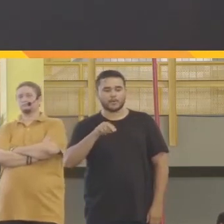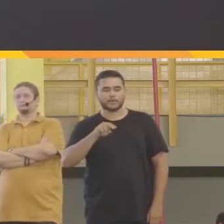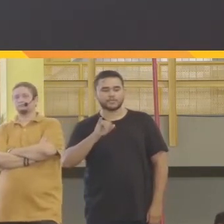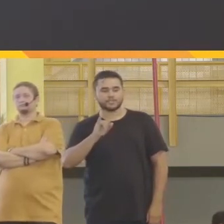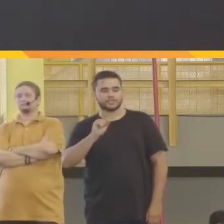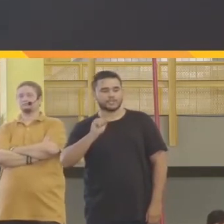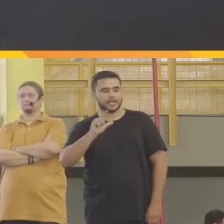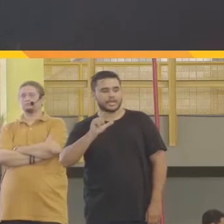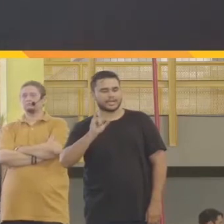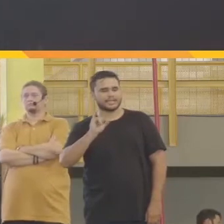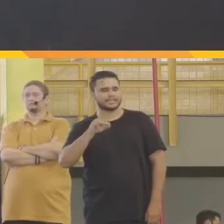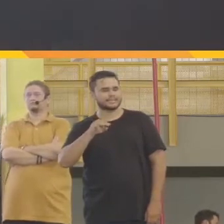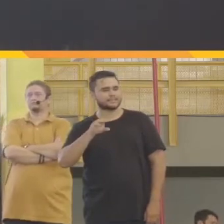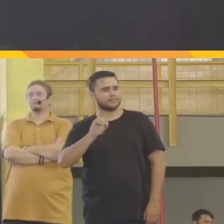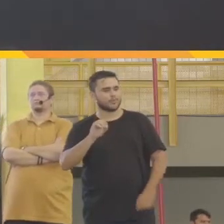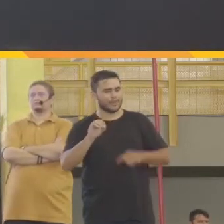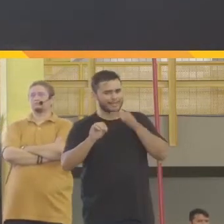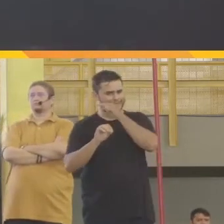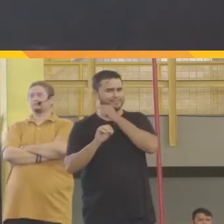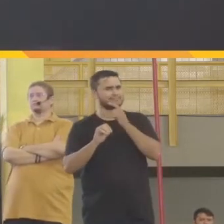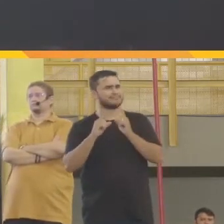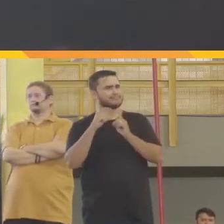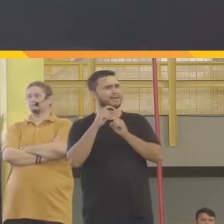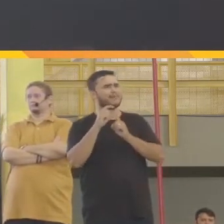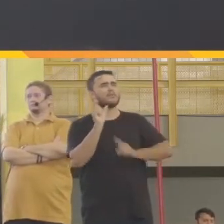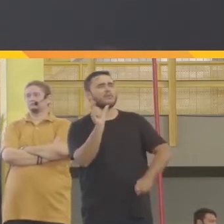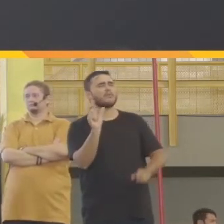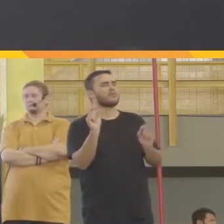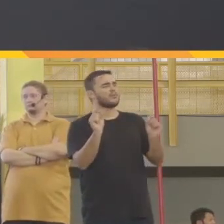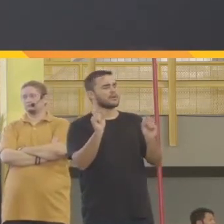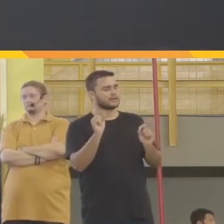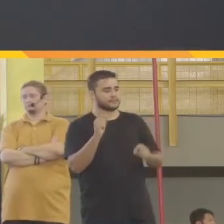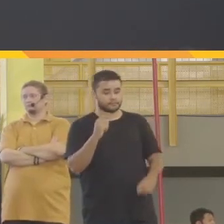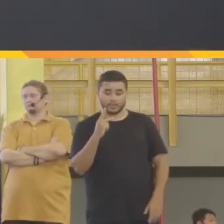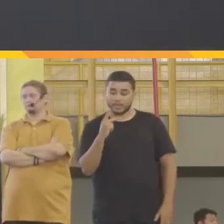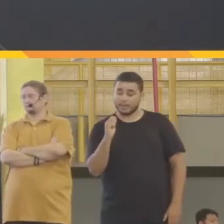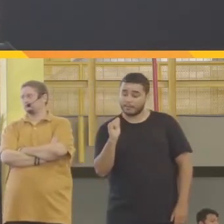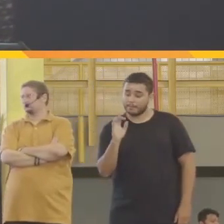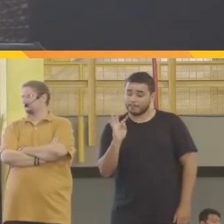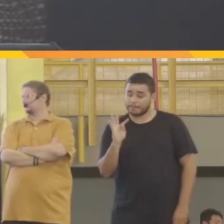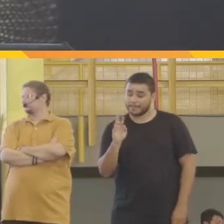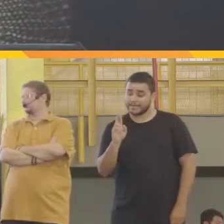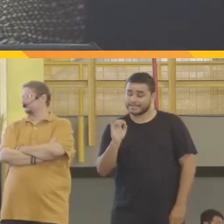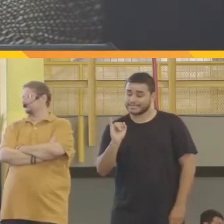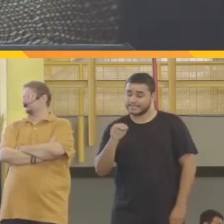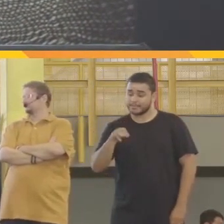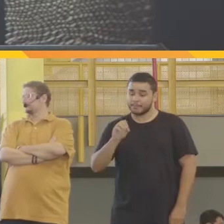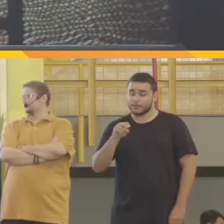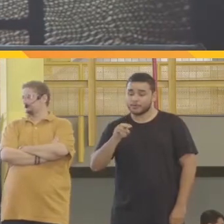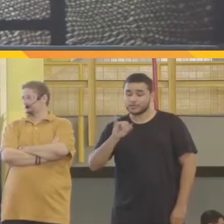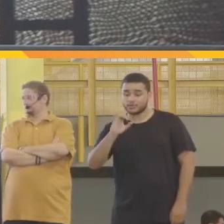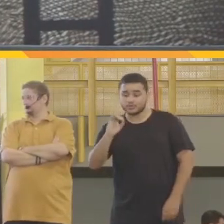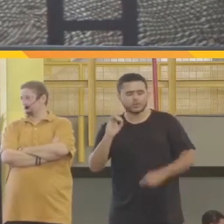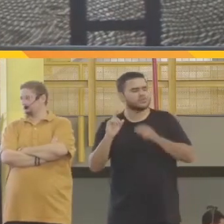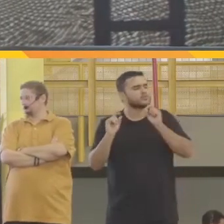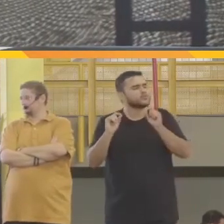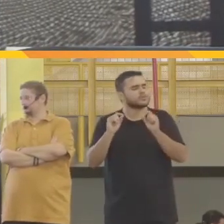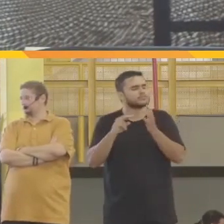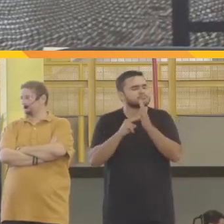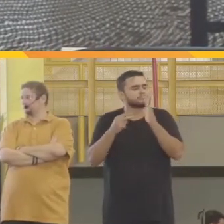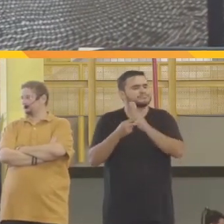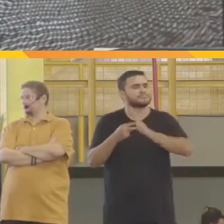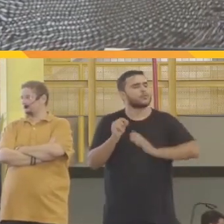O Brasil, ele é marcado por um forte traço patrimonialista. O que é que isso